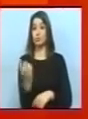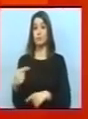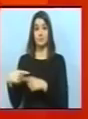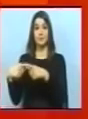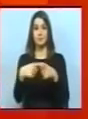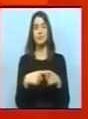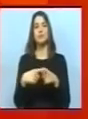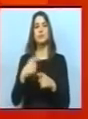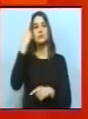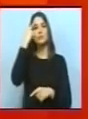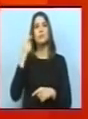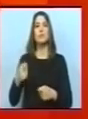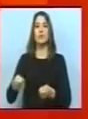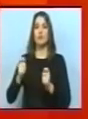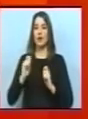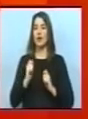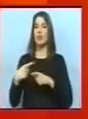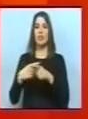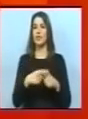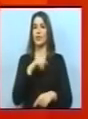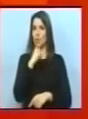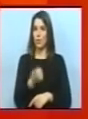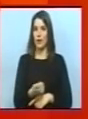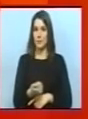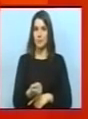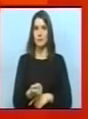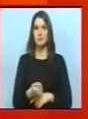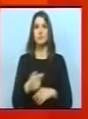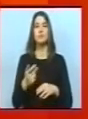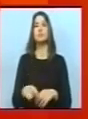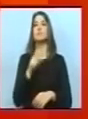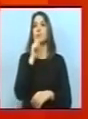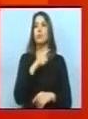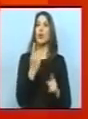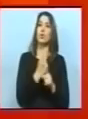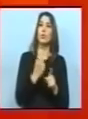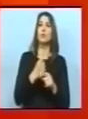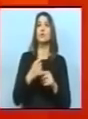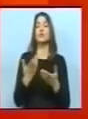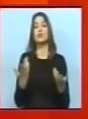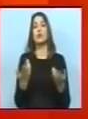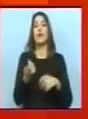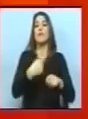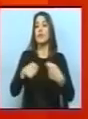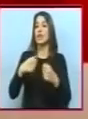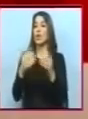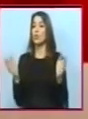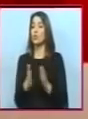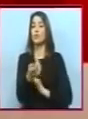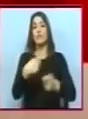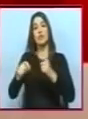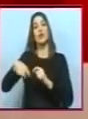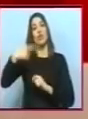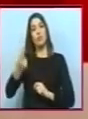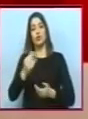ficamos na ótica de uma herança indivisa. E essa herança indivisa pode dispor dos bens e vender, partilhá-los, enfim, fazer aquilo que entender